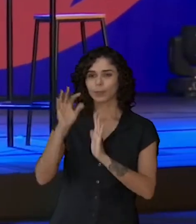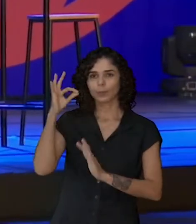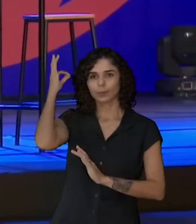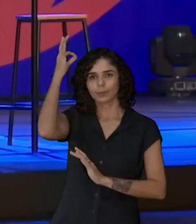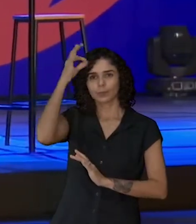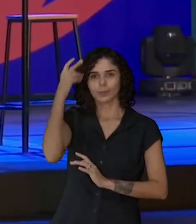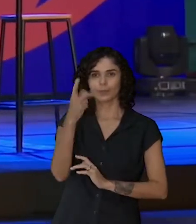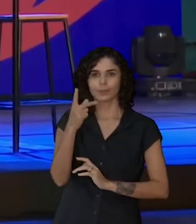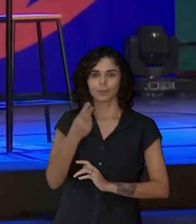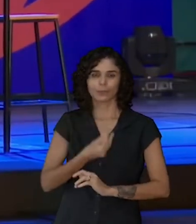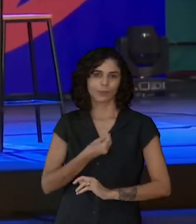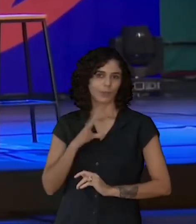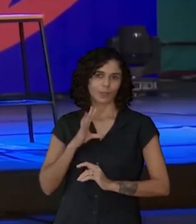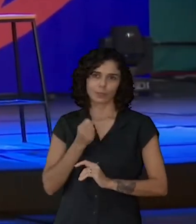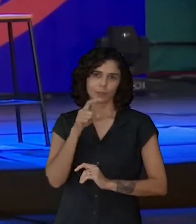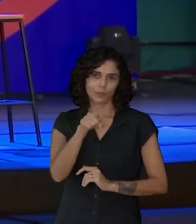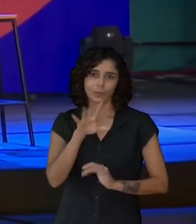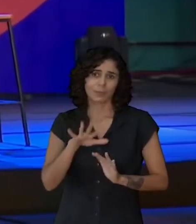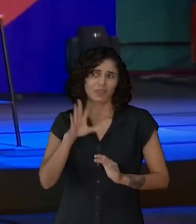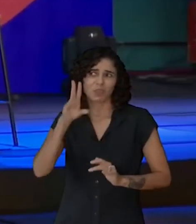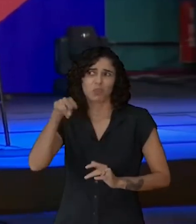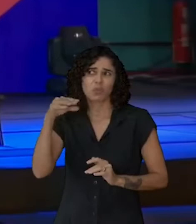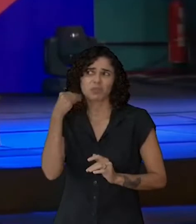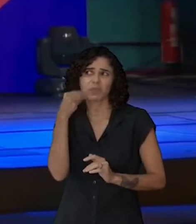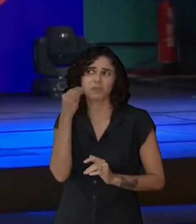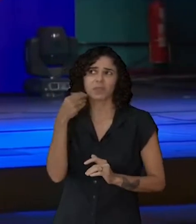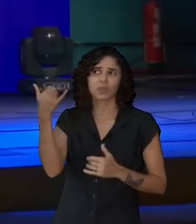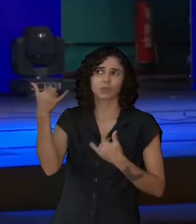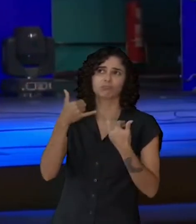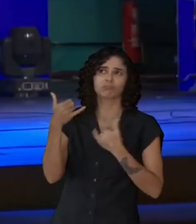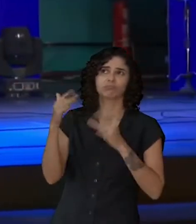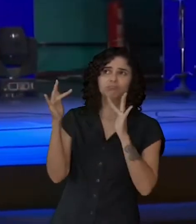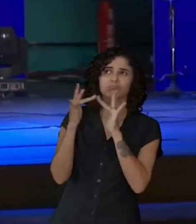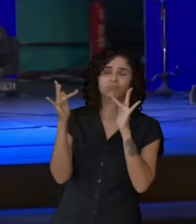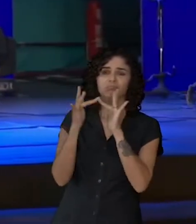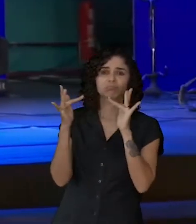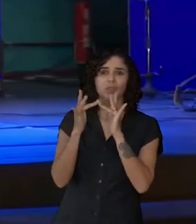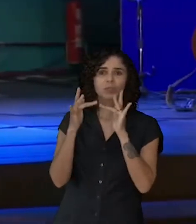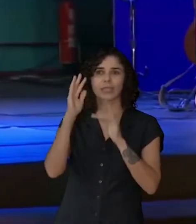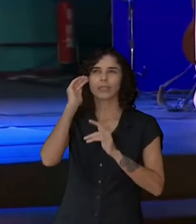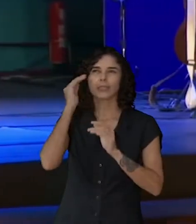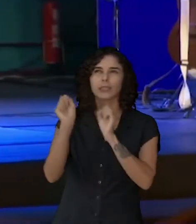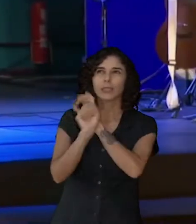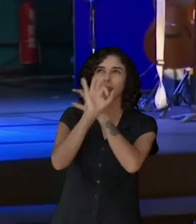dele, você nunca experimentou